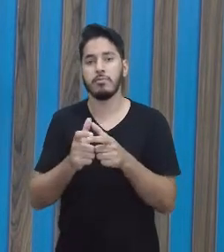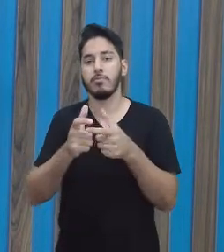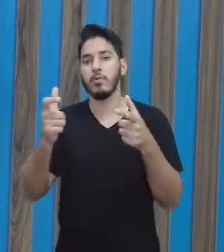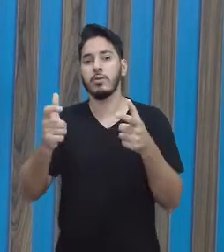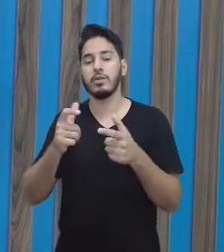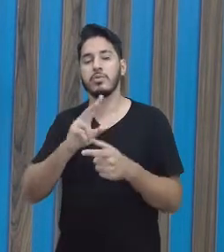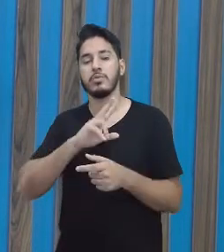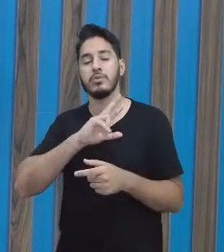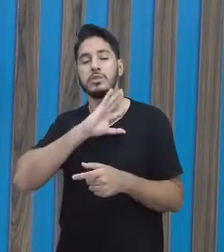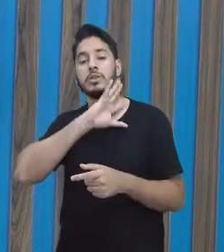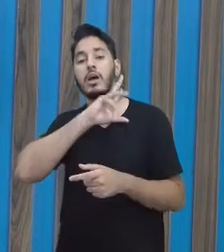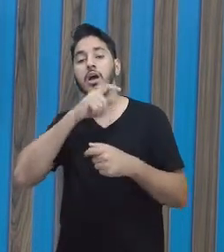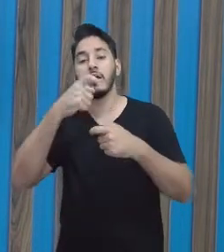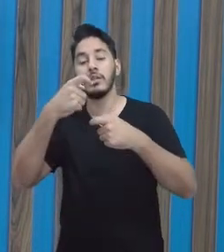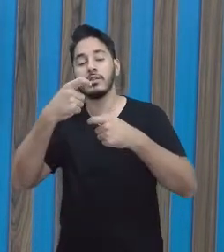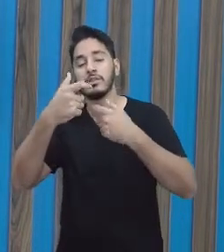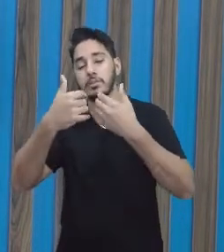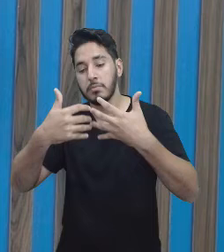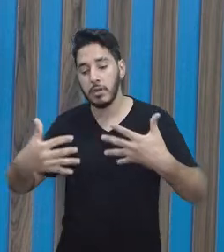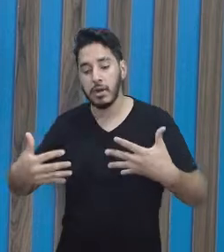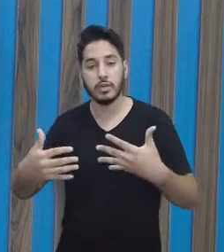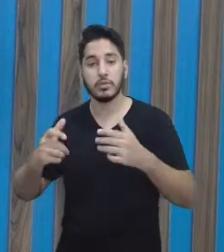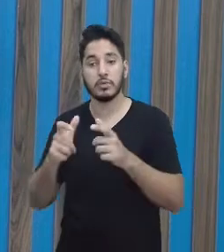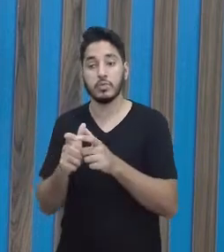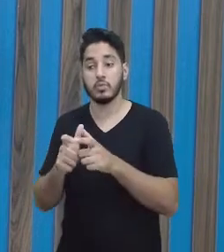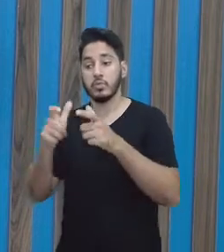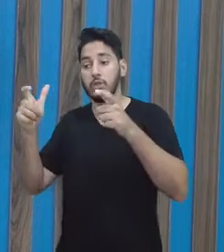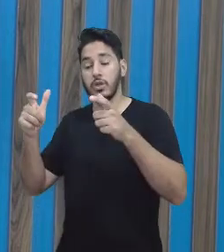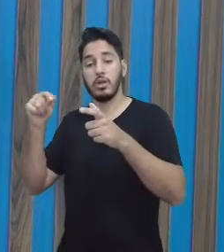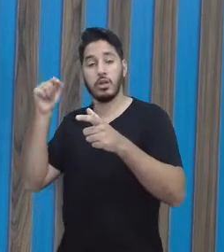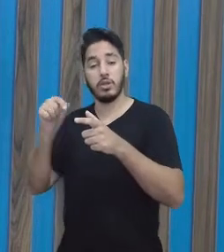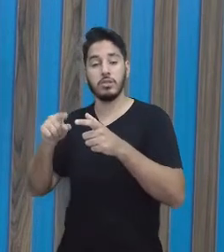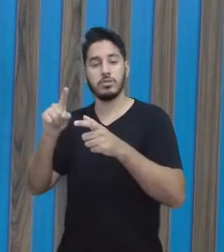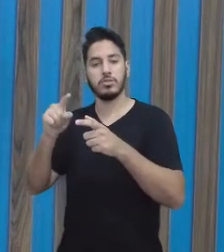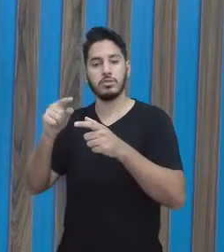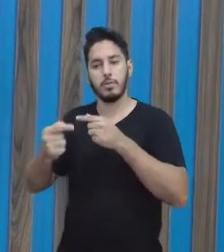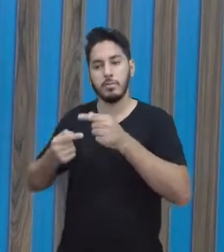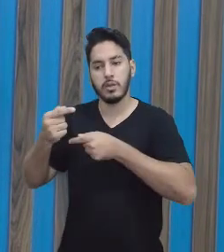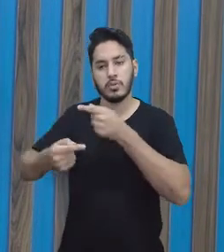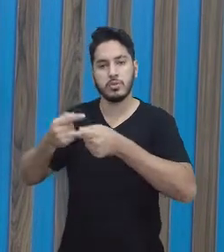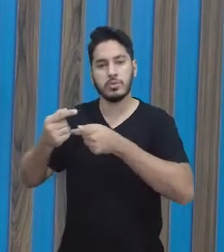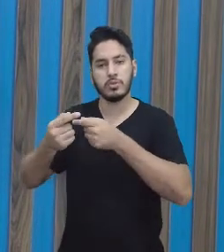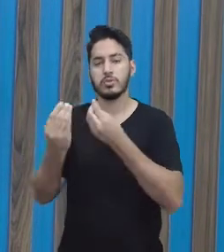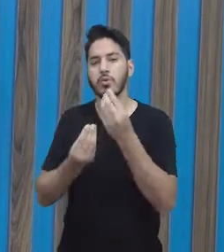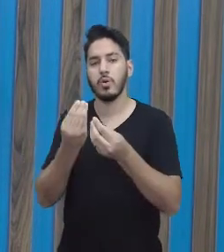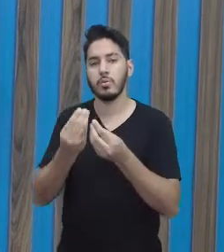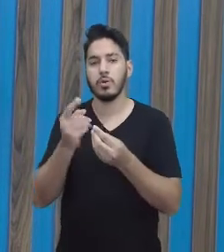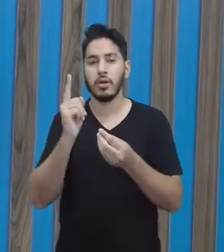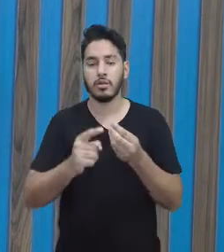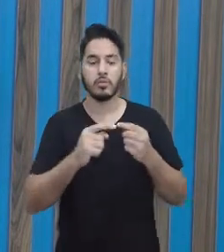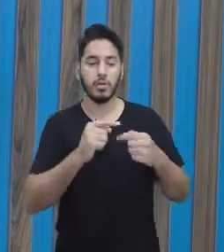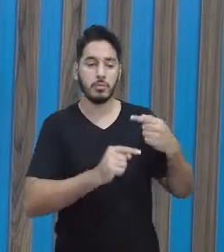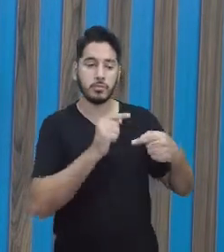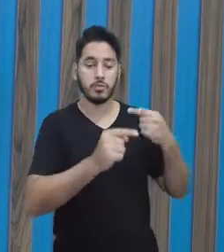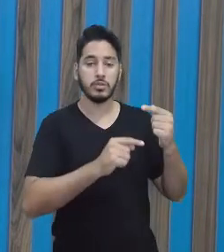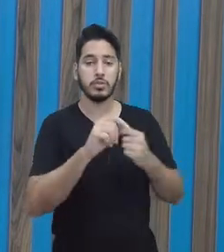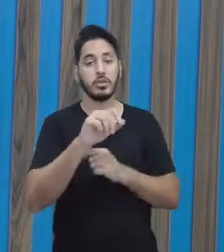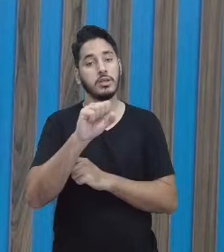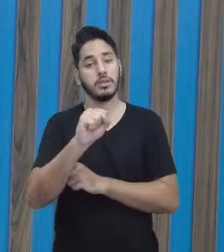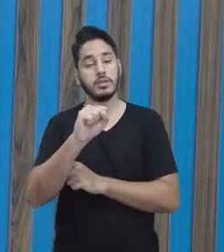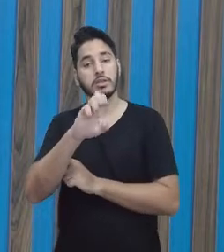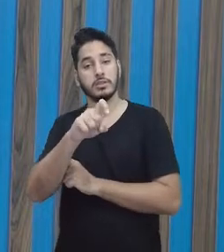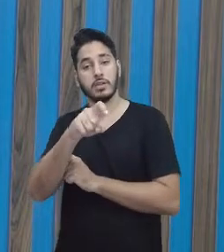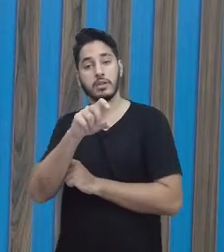dos animais, né, principalmente os grandes animais, se reproduzem a partir de uma reprodução